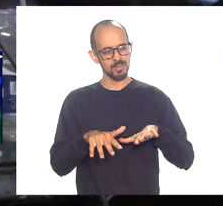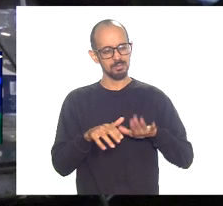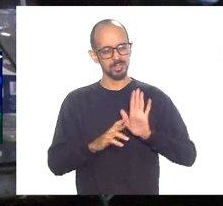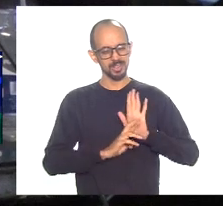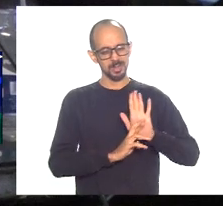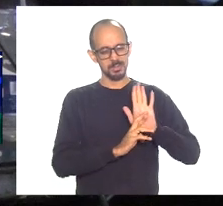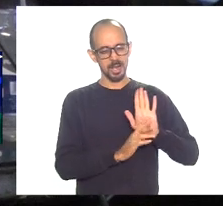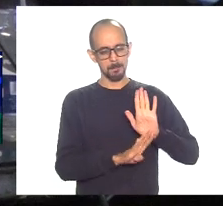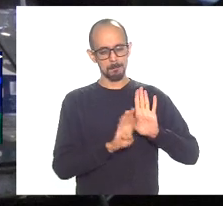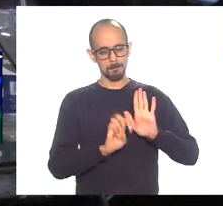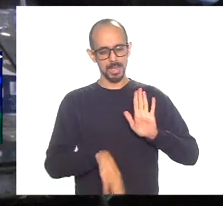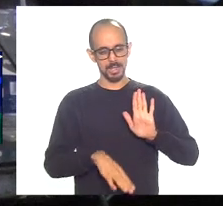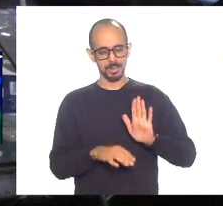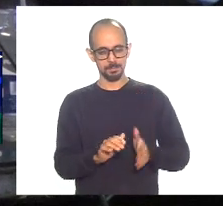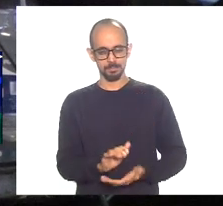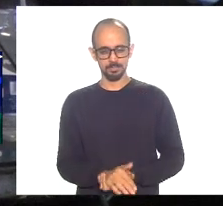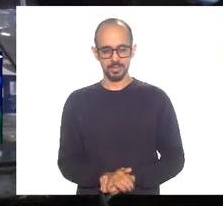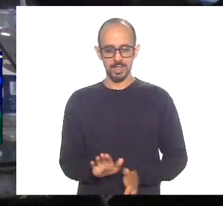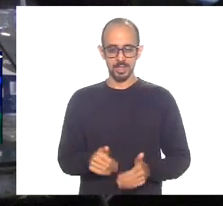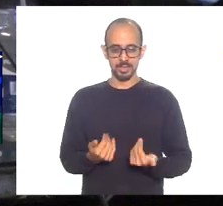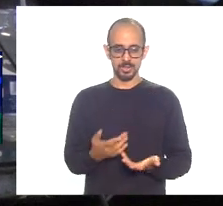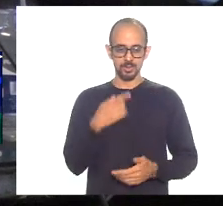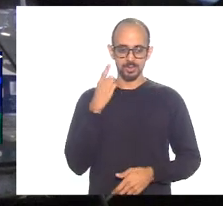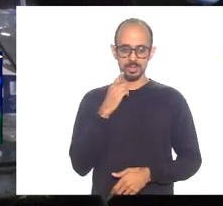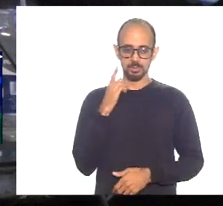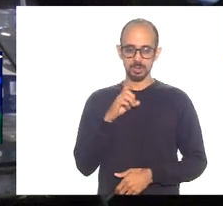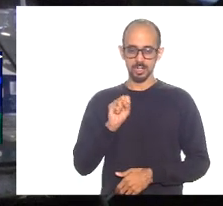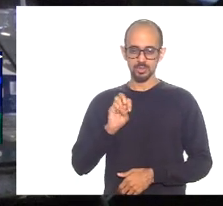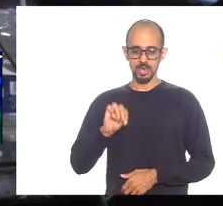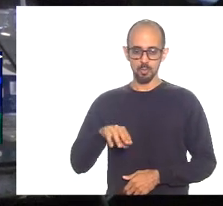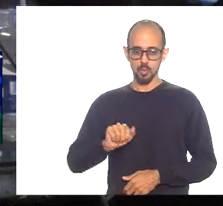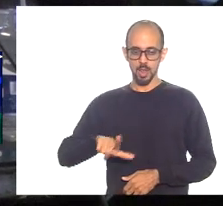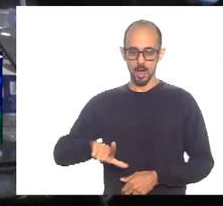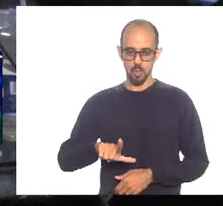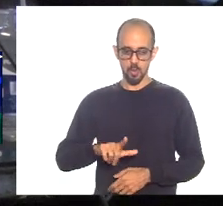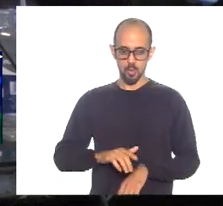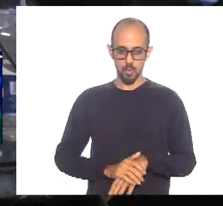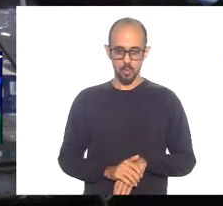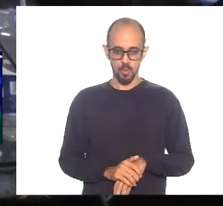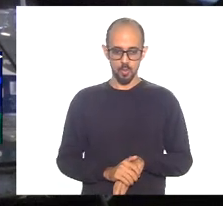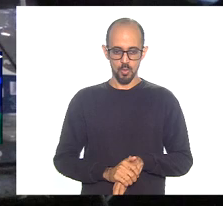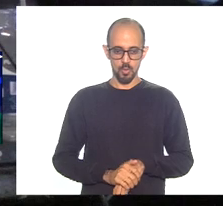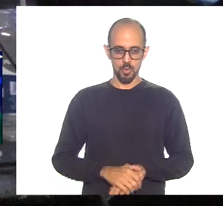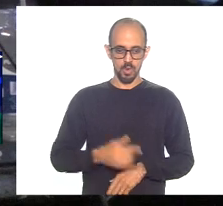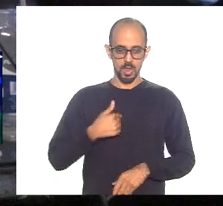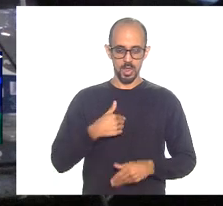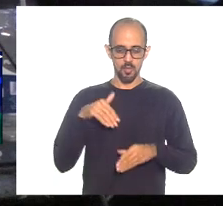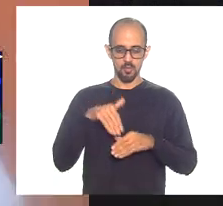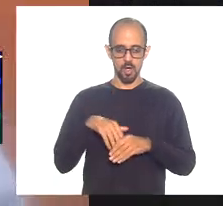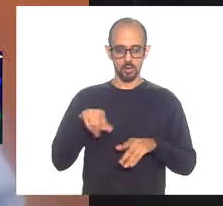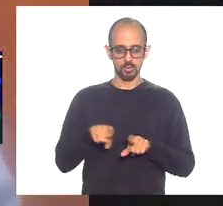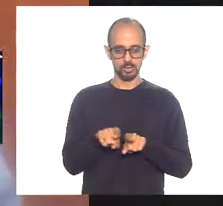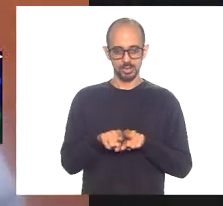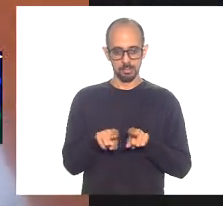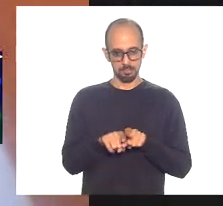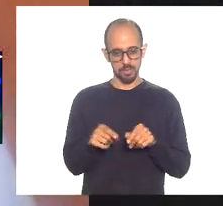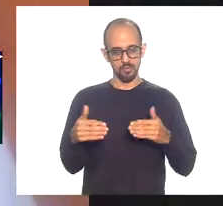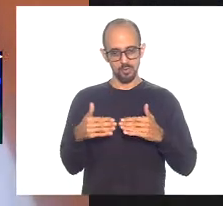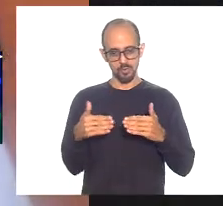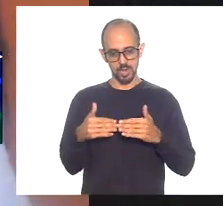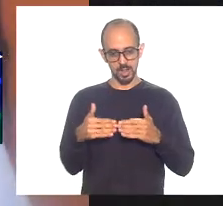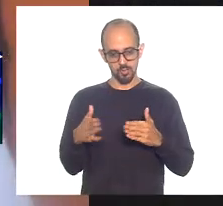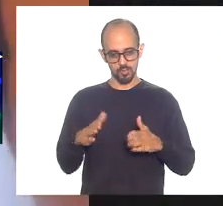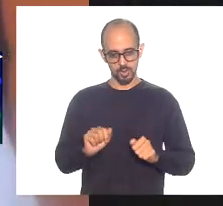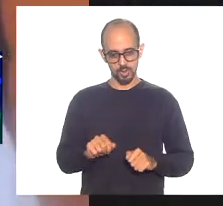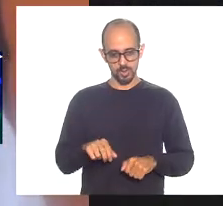o voto favorável favorável Deputado Samuel Malafaia o Olá eu volto também favorável nós